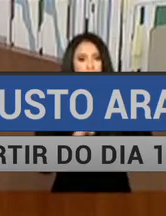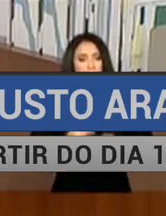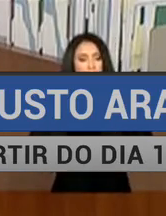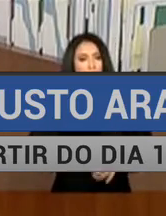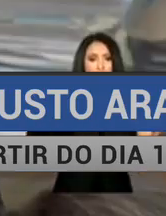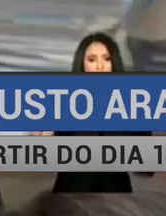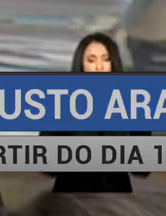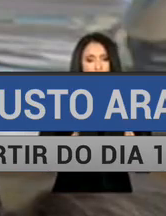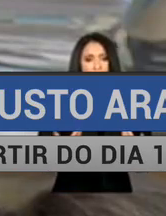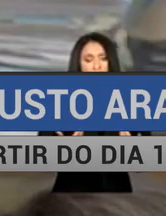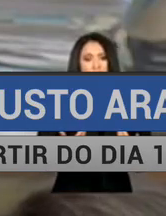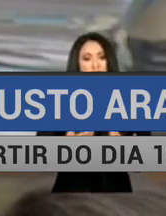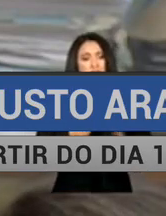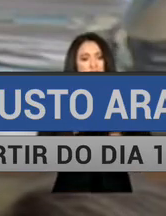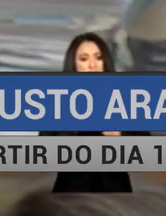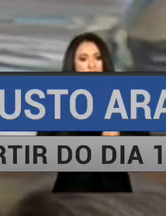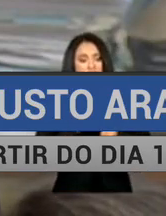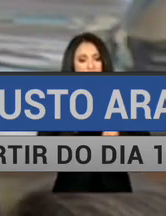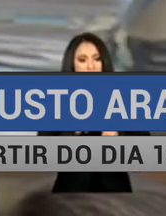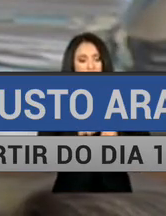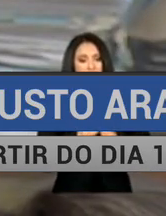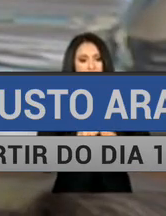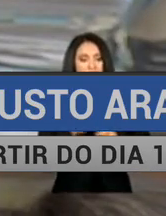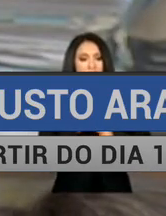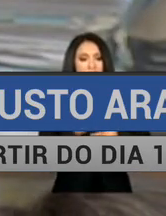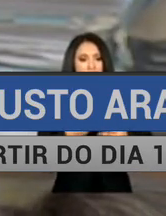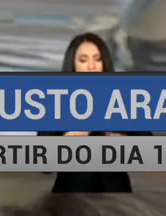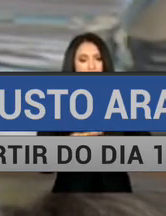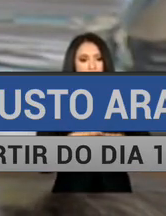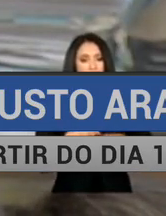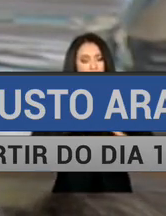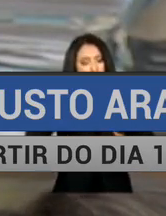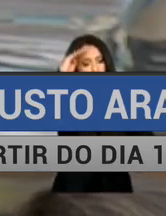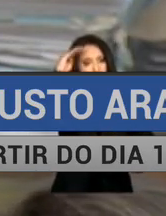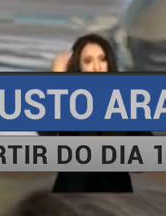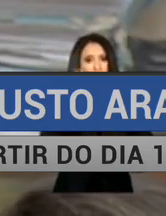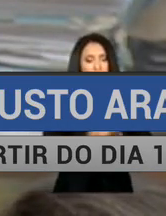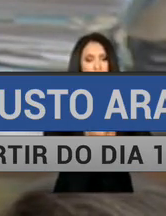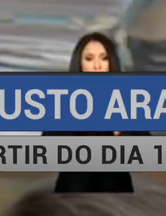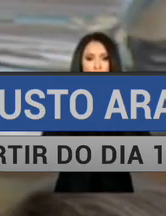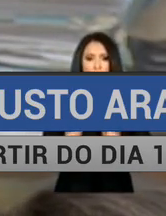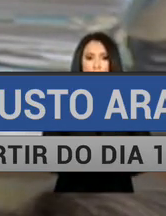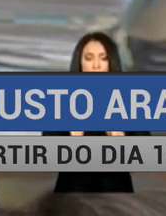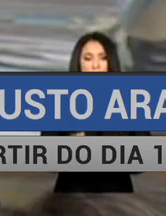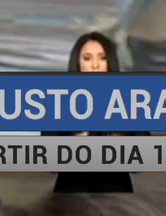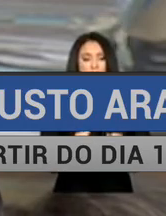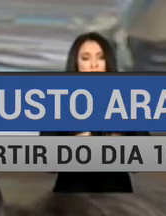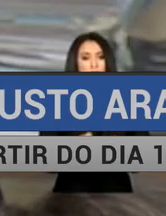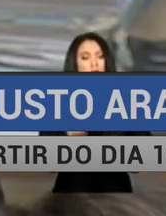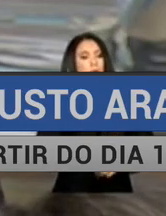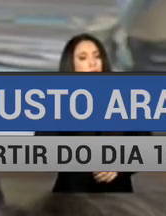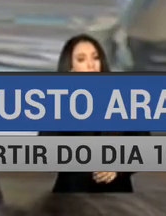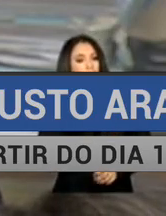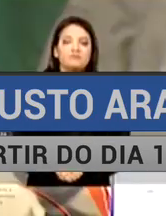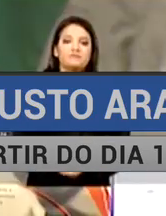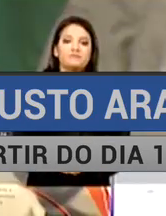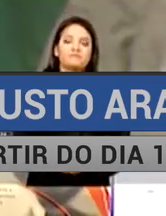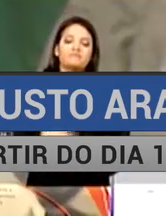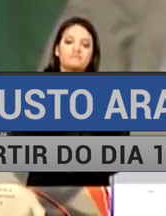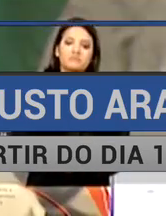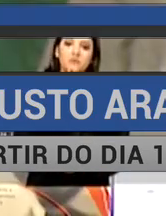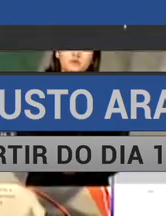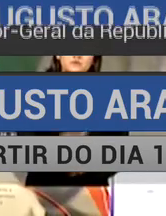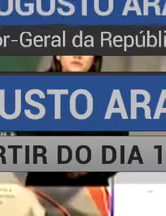celso de mello havia dito que o ministério público não serve a governo e deve proteger indefesos do arbítrio do estado